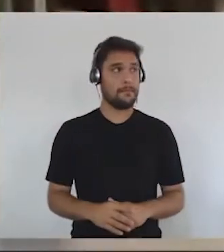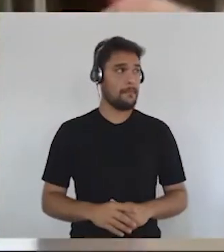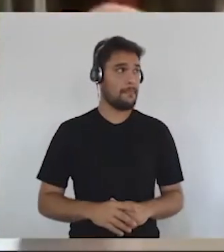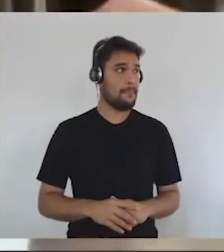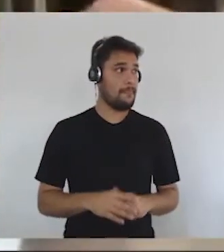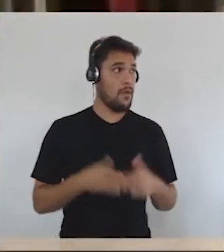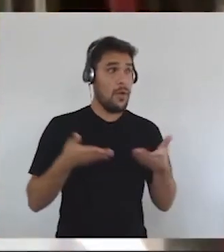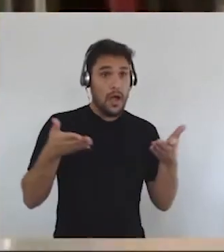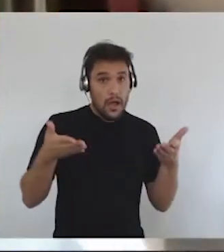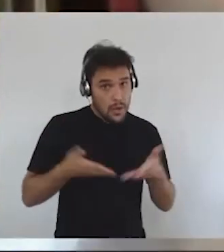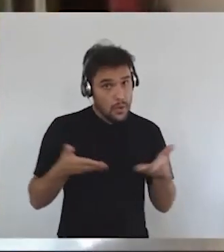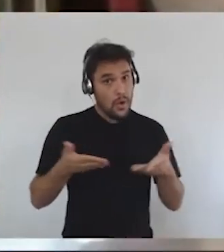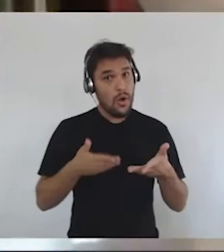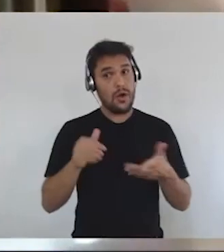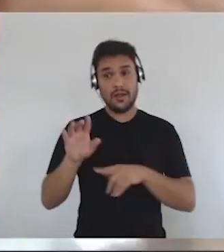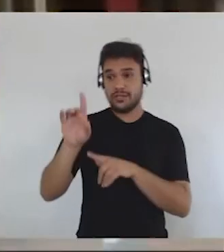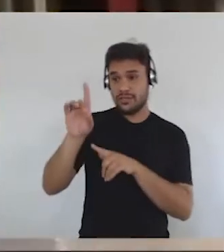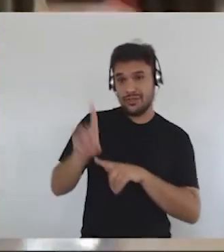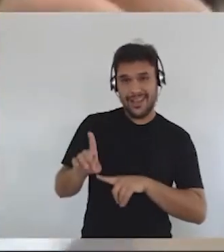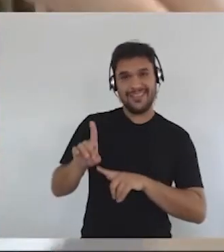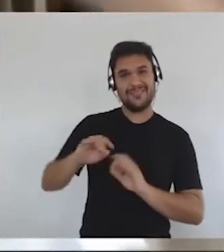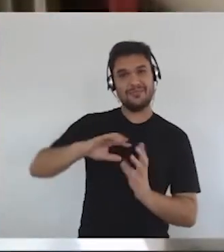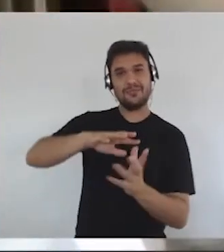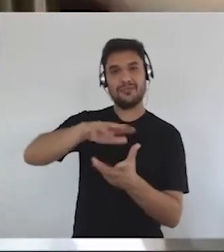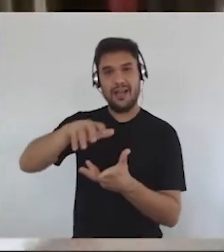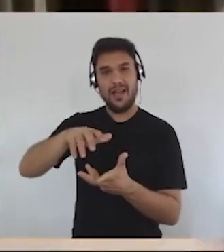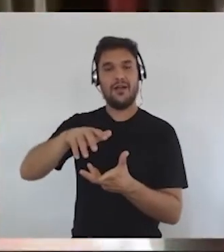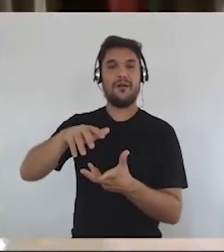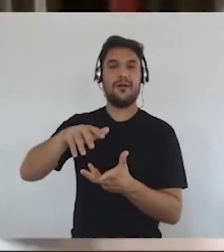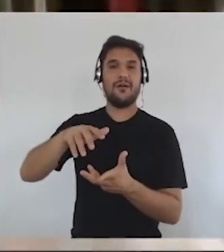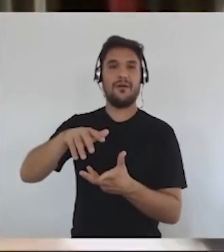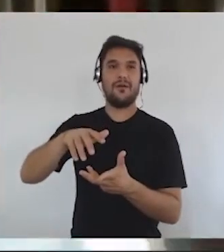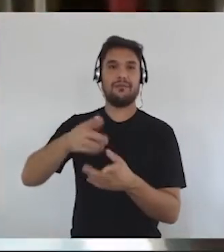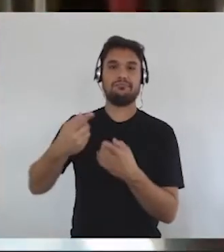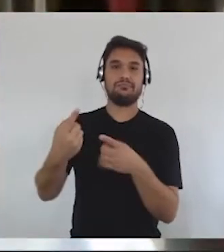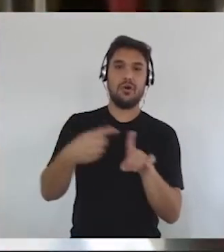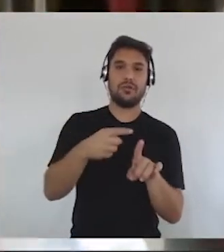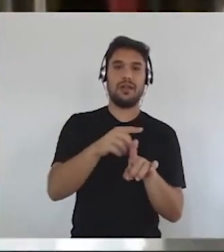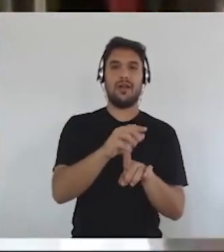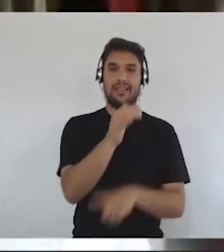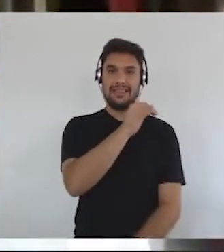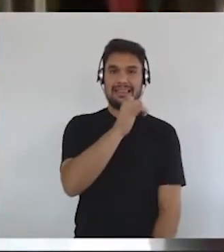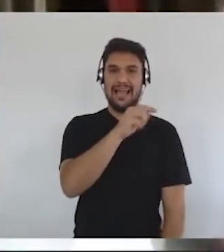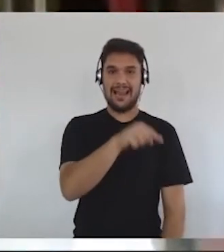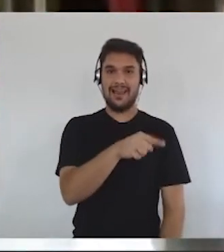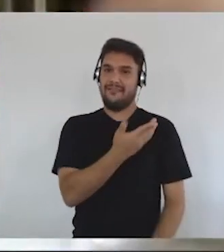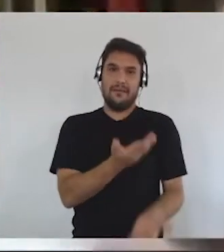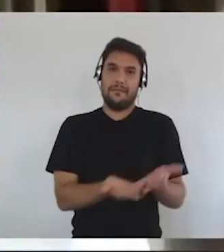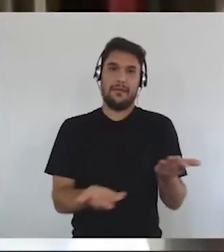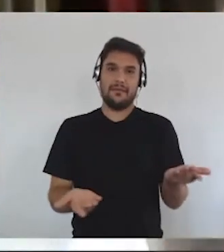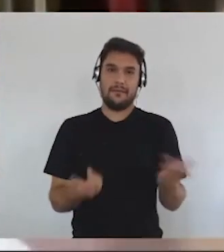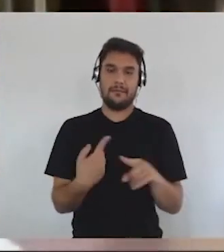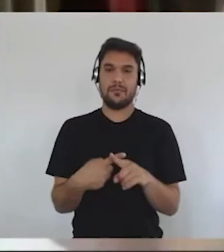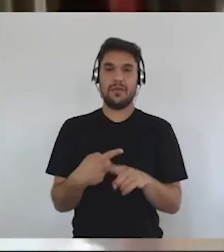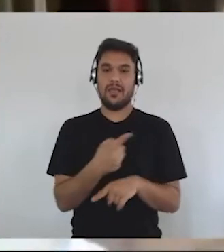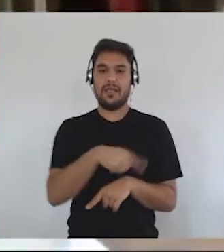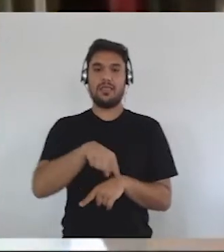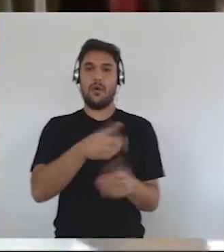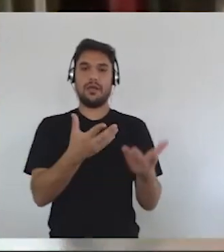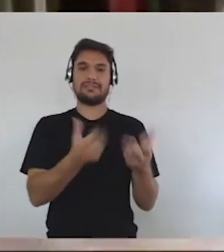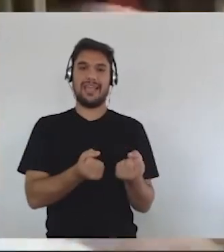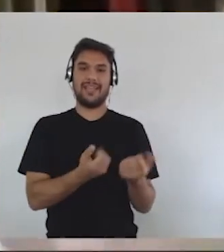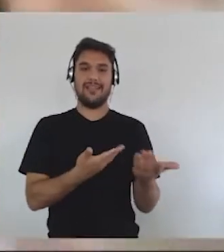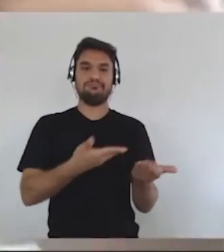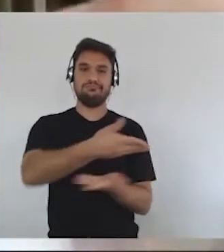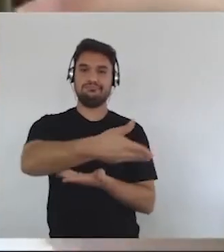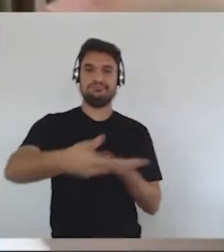Então, agora, esse direito internacional westphaliano, ele perde e prepotente, porque ele não aceita o dialogismo,